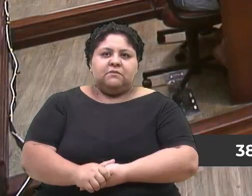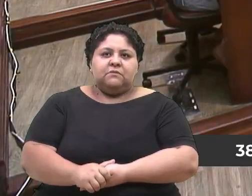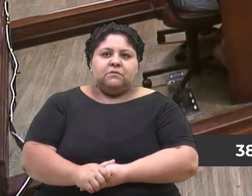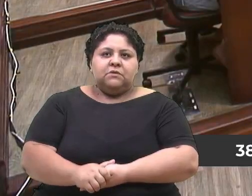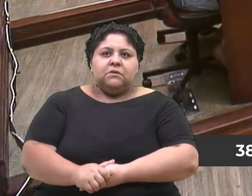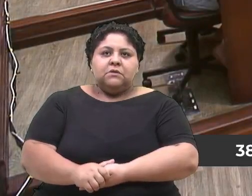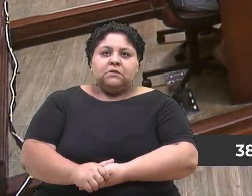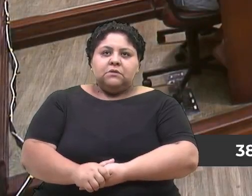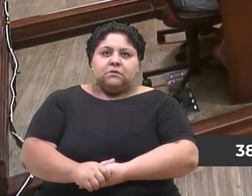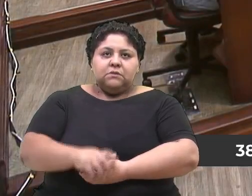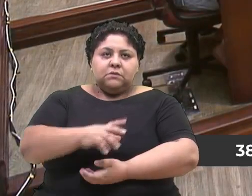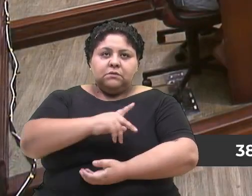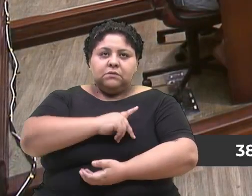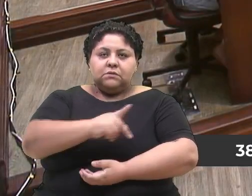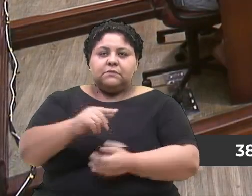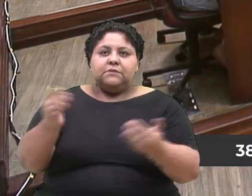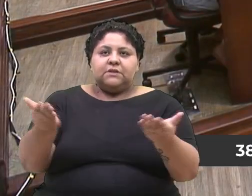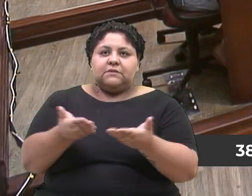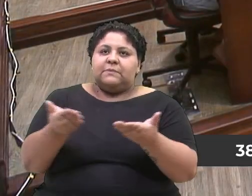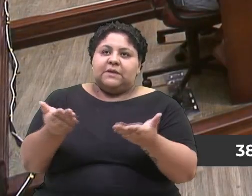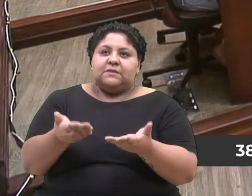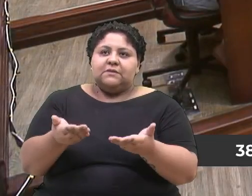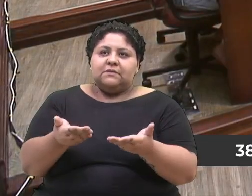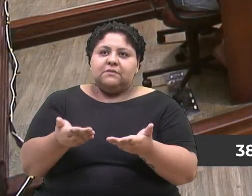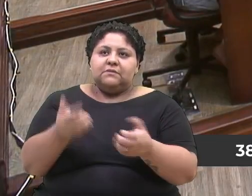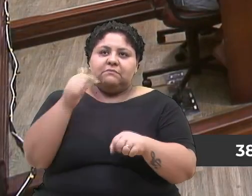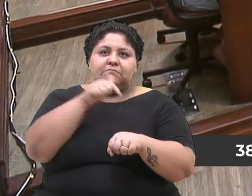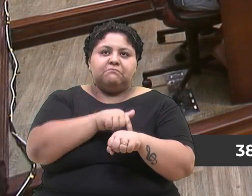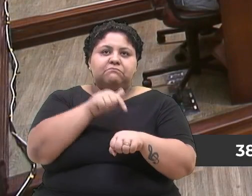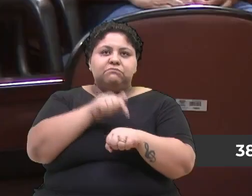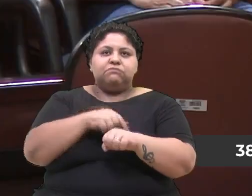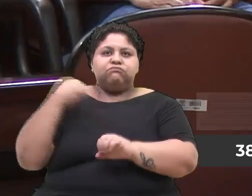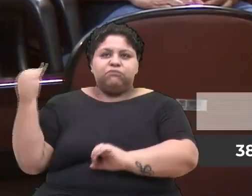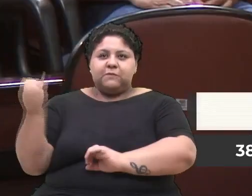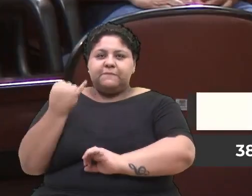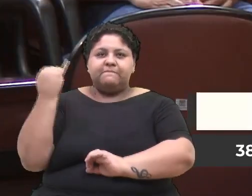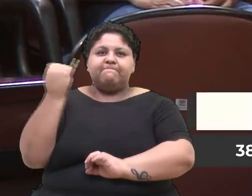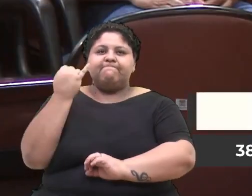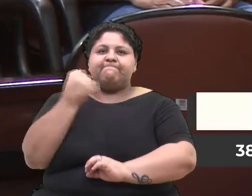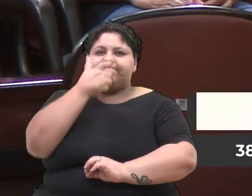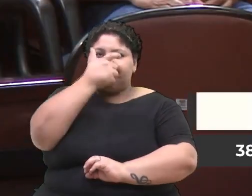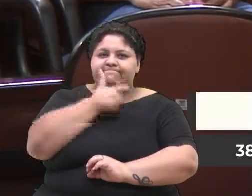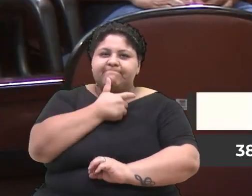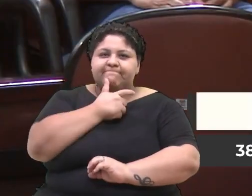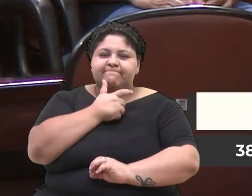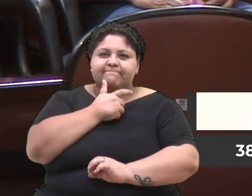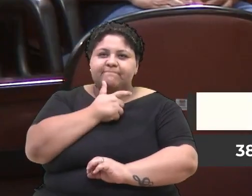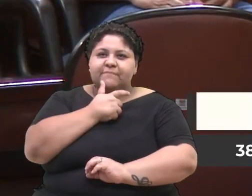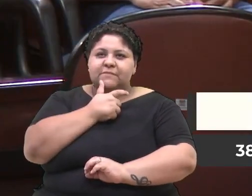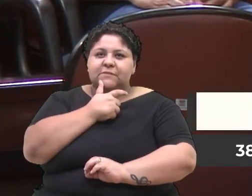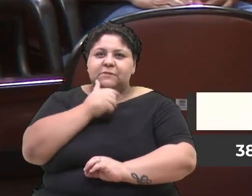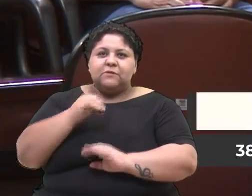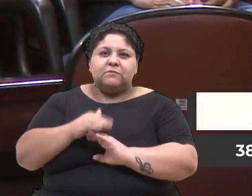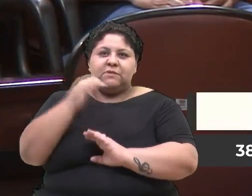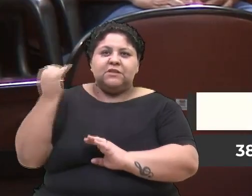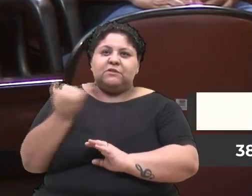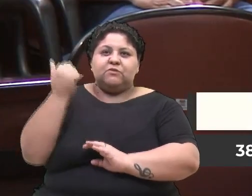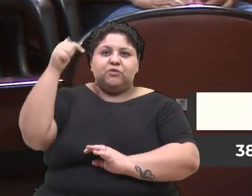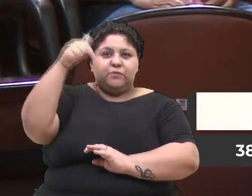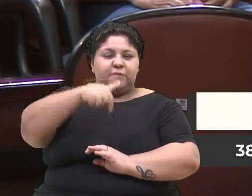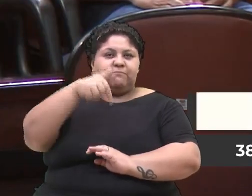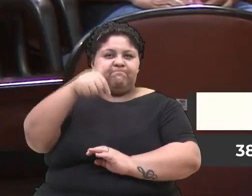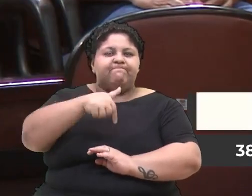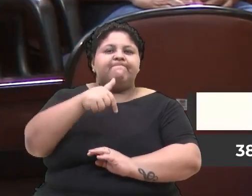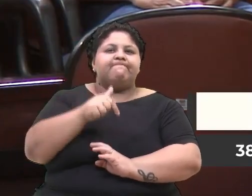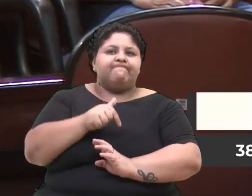Bom, presidente, hoje é um momento histórico. Eu acho que talvez um dos mais importantes dessa legislatura, vereador